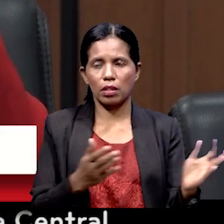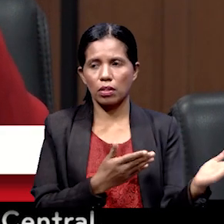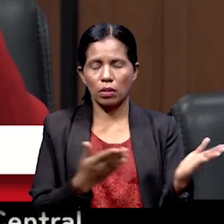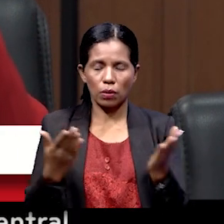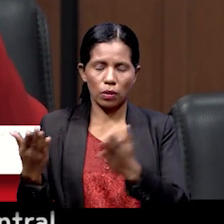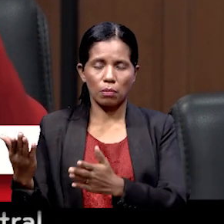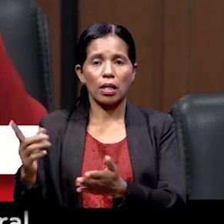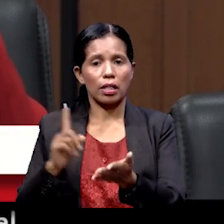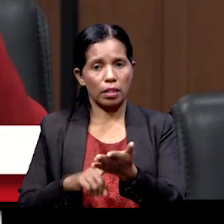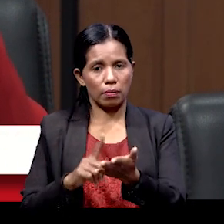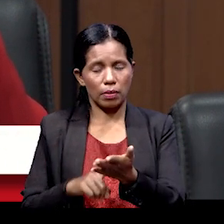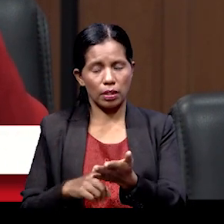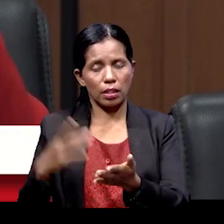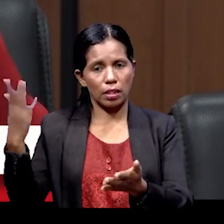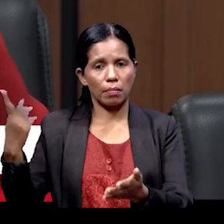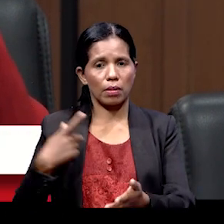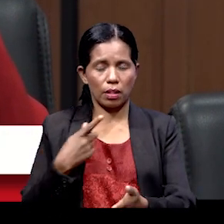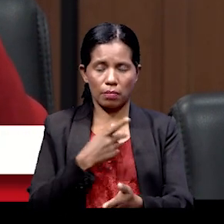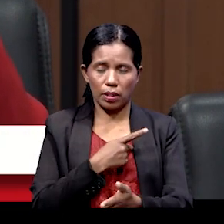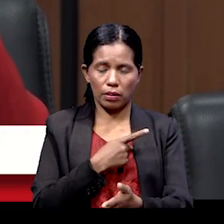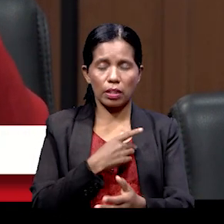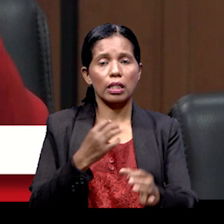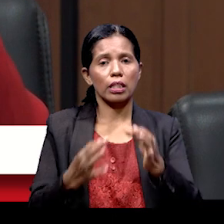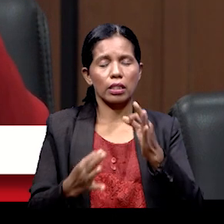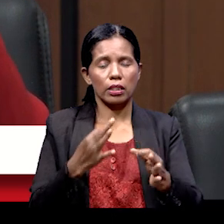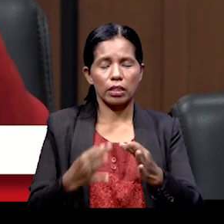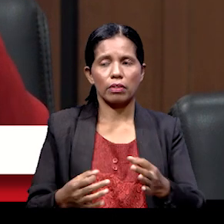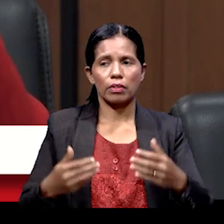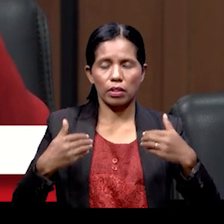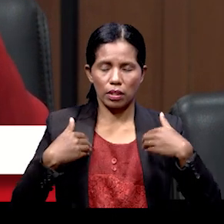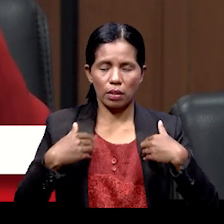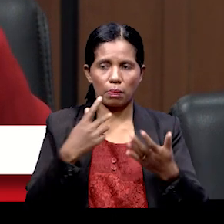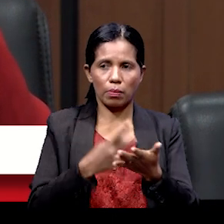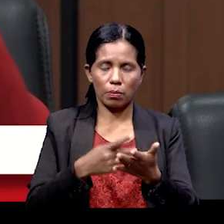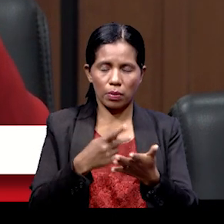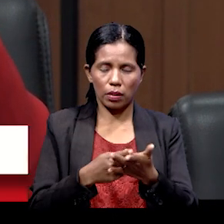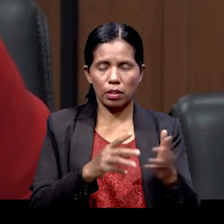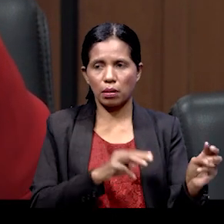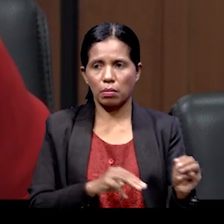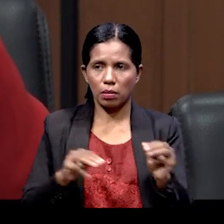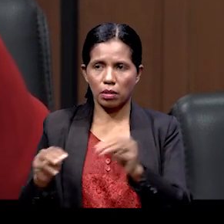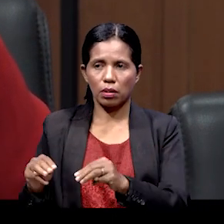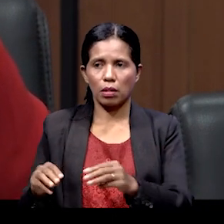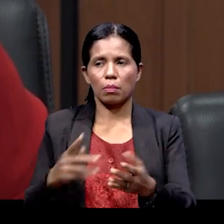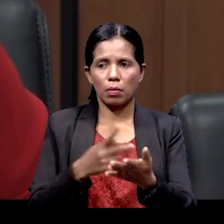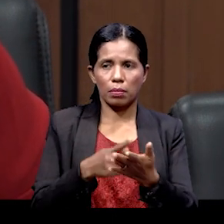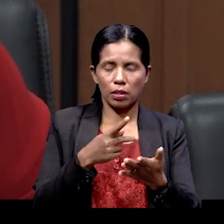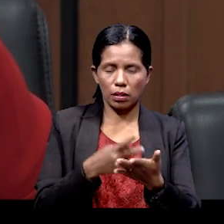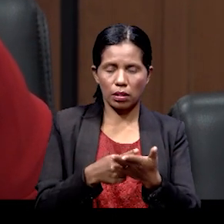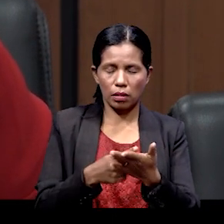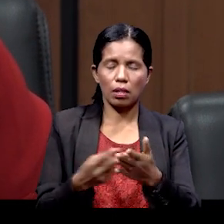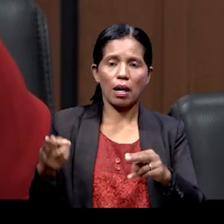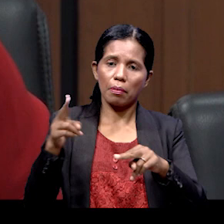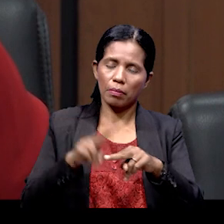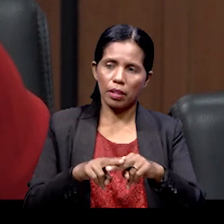iha plenária, carek si moso proposta de alteração ou proposta de adiantamento ruma ou proposta de aumento